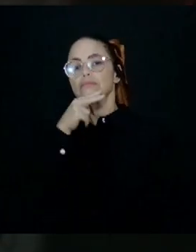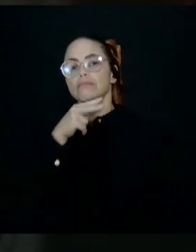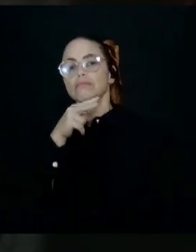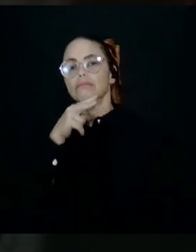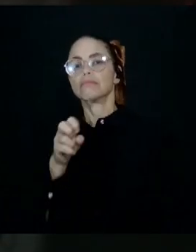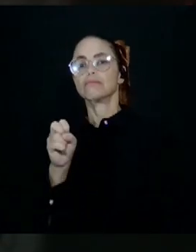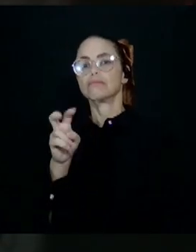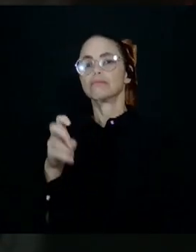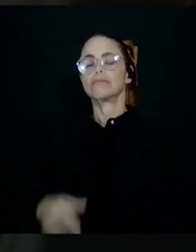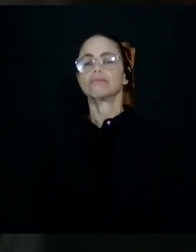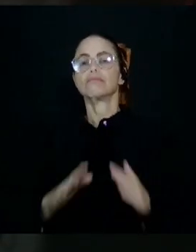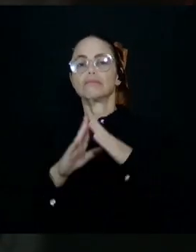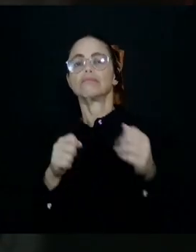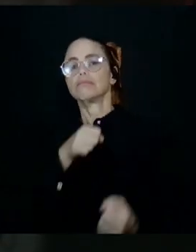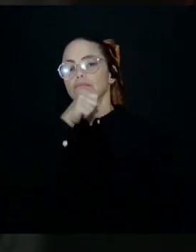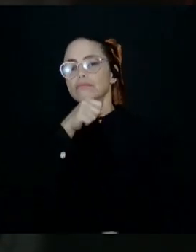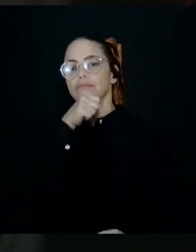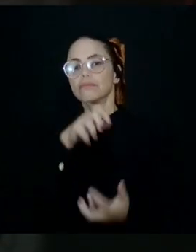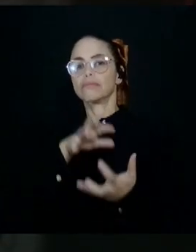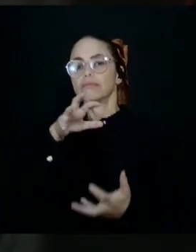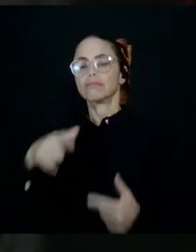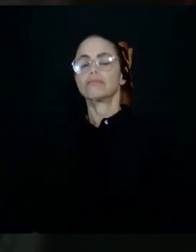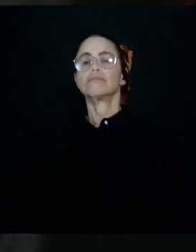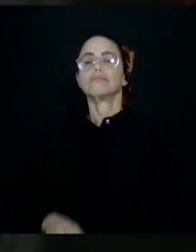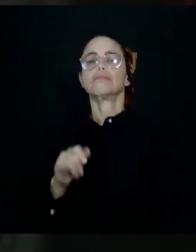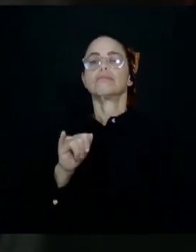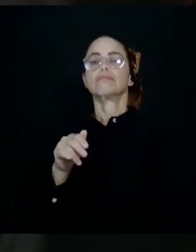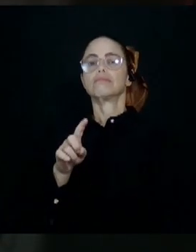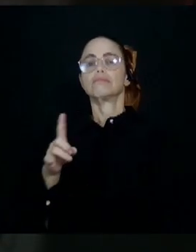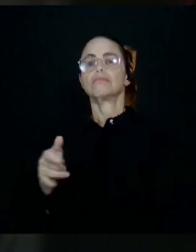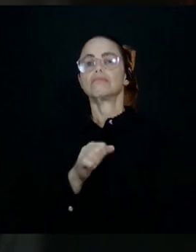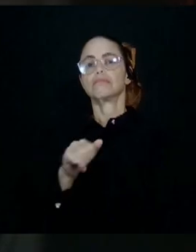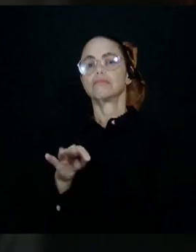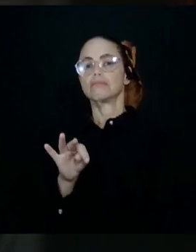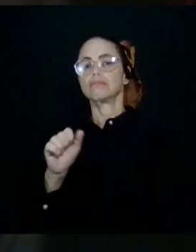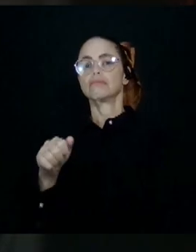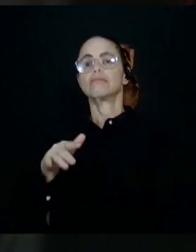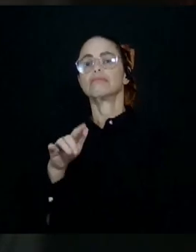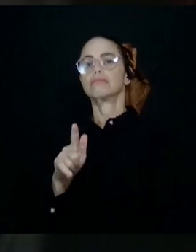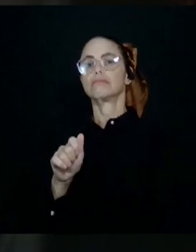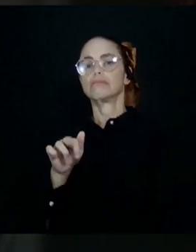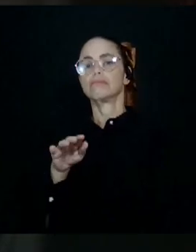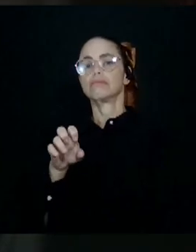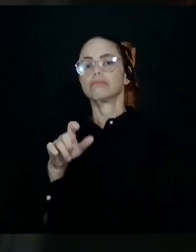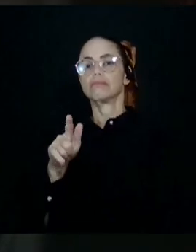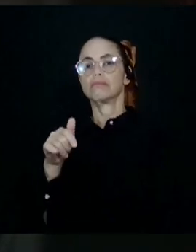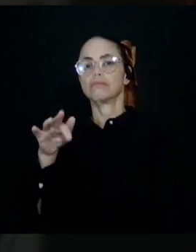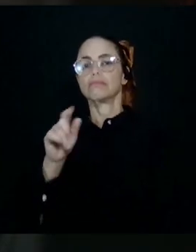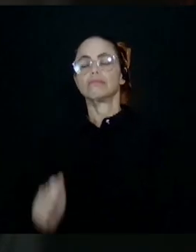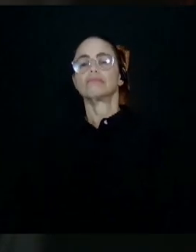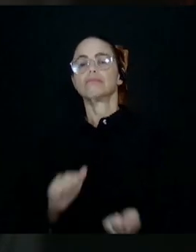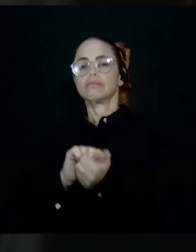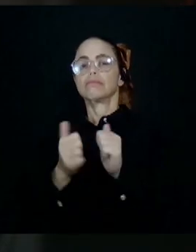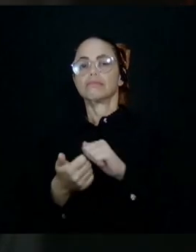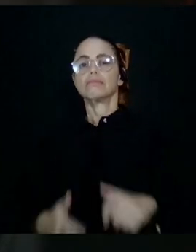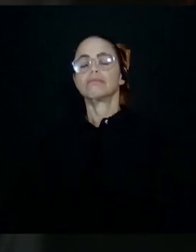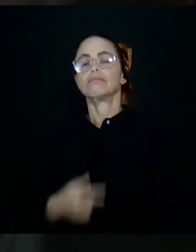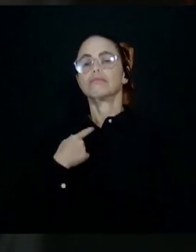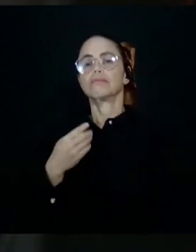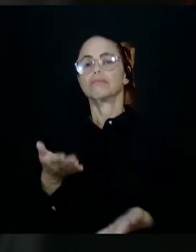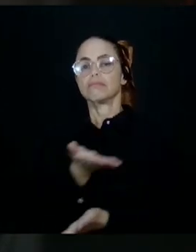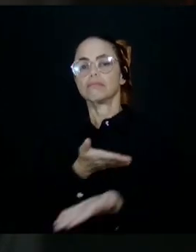fica no Jardim Santa Genebra. A alteração permite adequar a lei aos dados técnicos e viabilizar a formalização